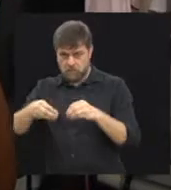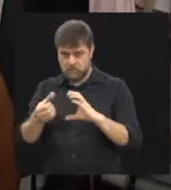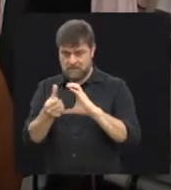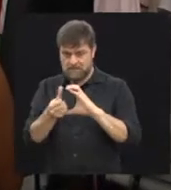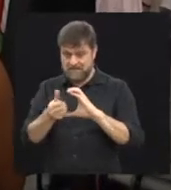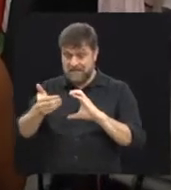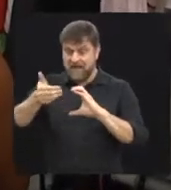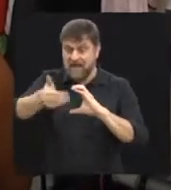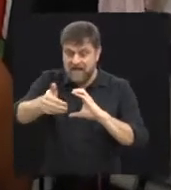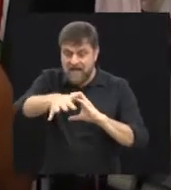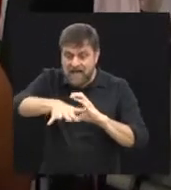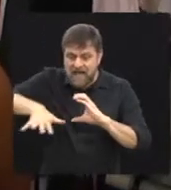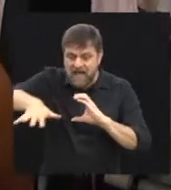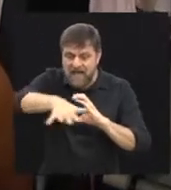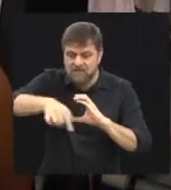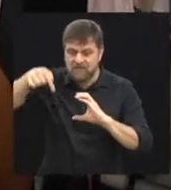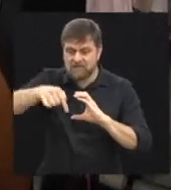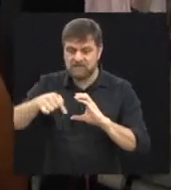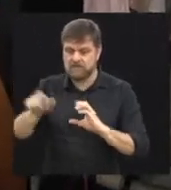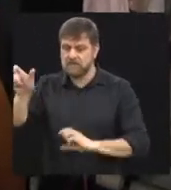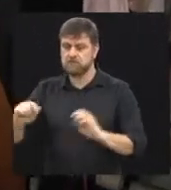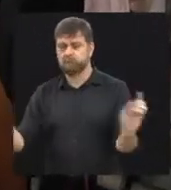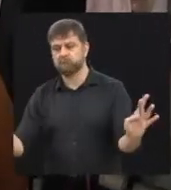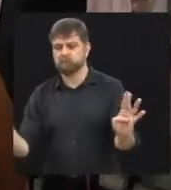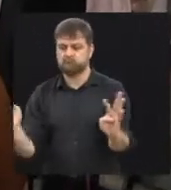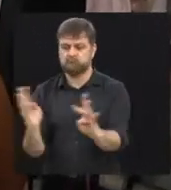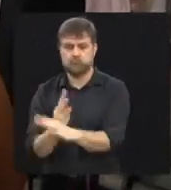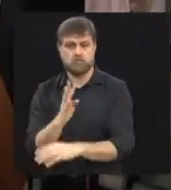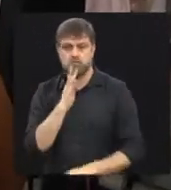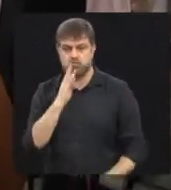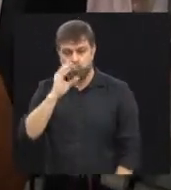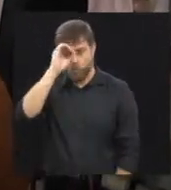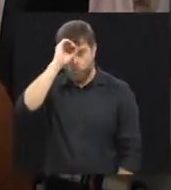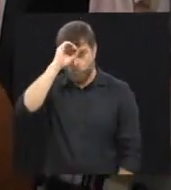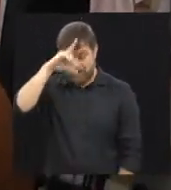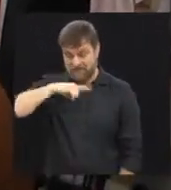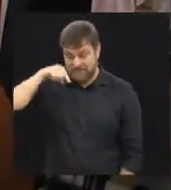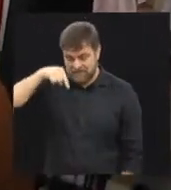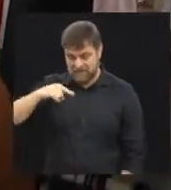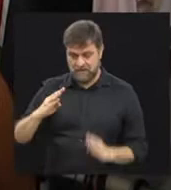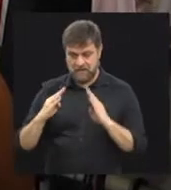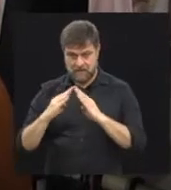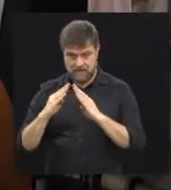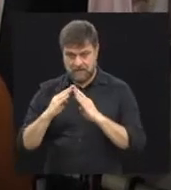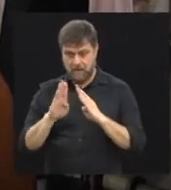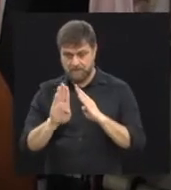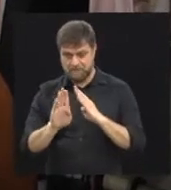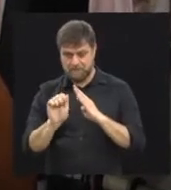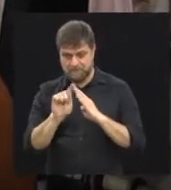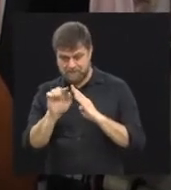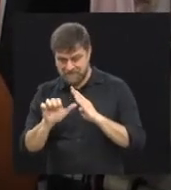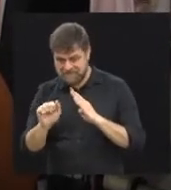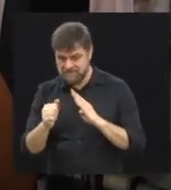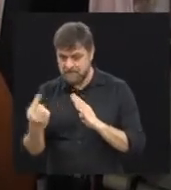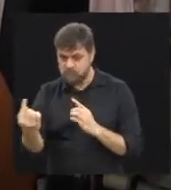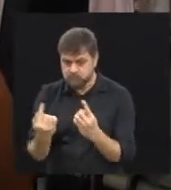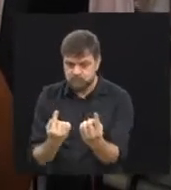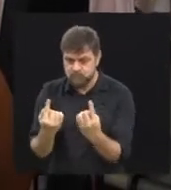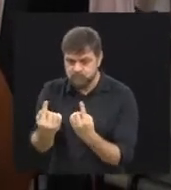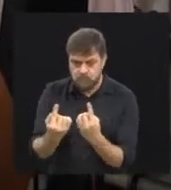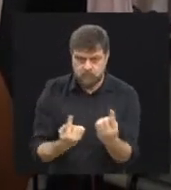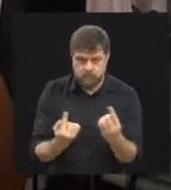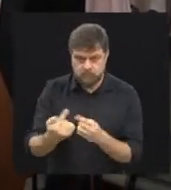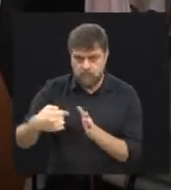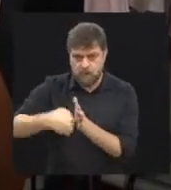da casa onde tem uma visibilidade melhor. Então as pessoas que não conheciam, não sabiam que a entidade tinha esse bazar, começaram a